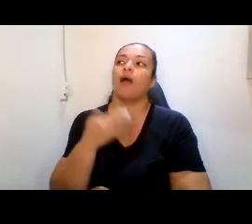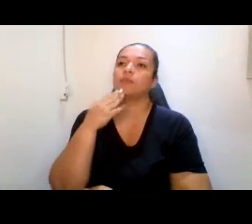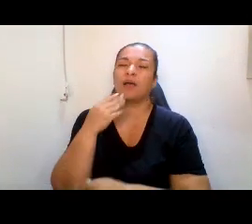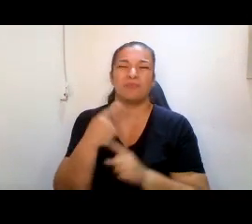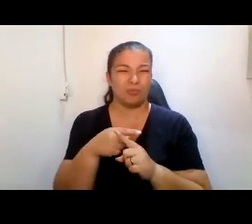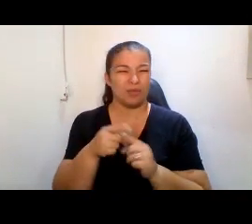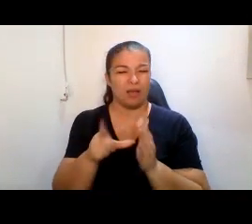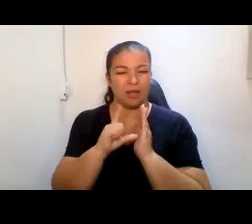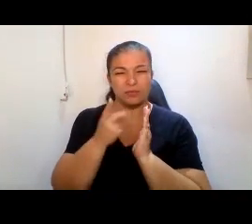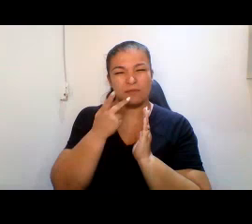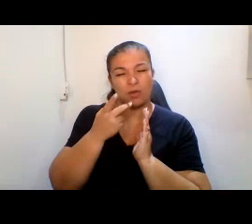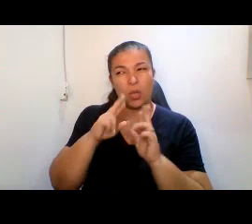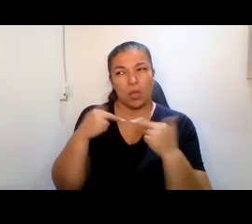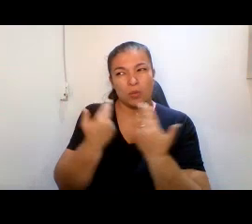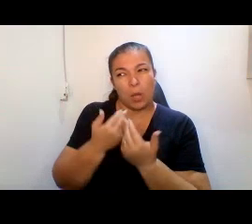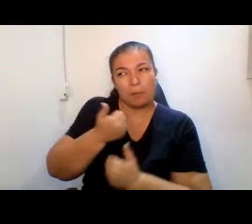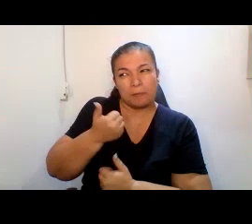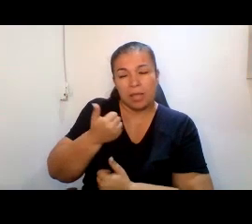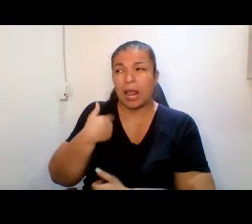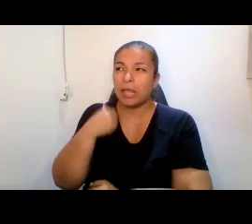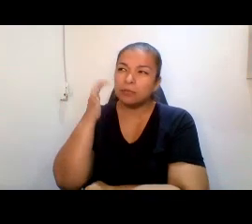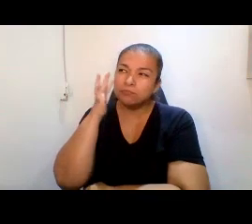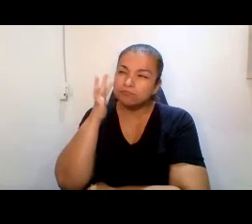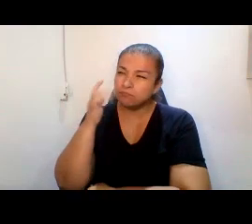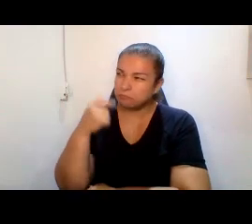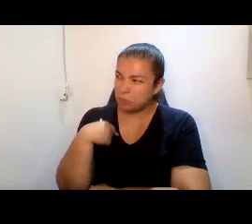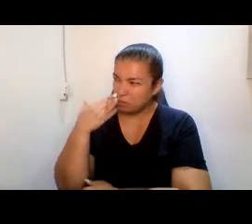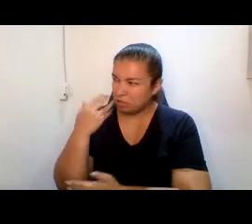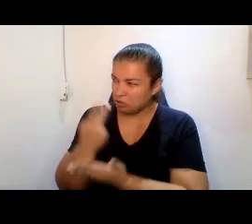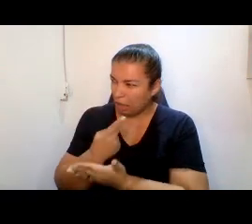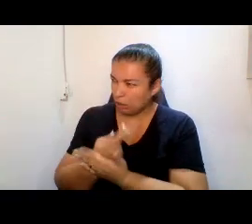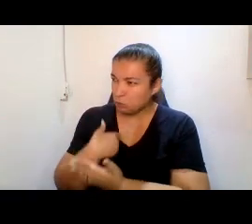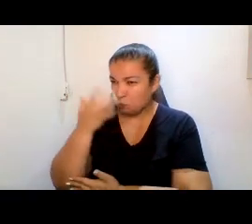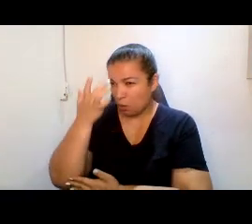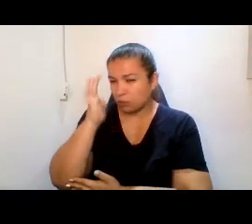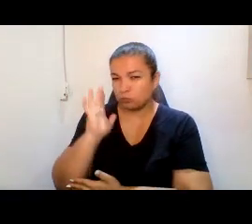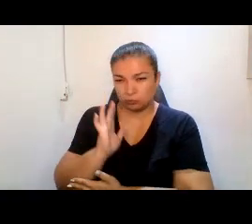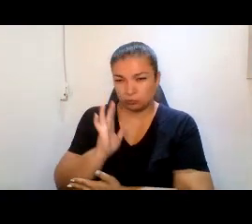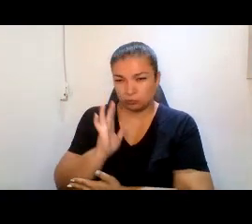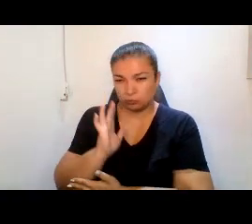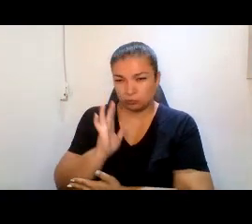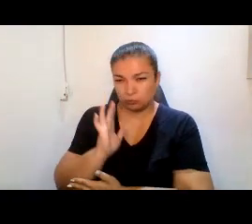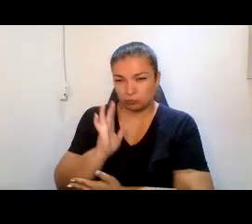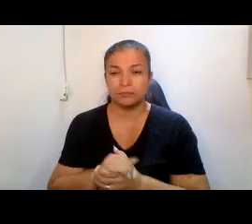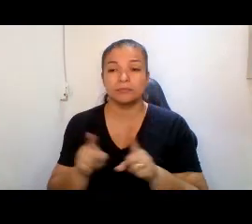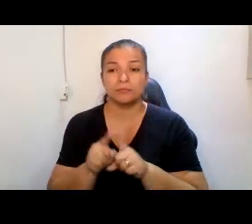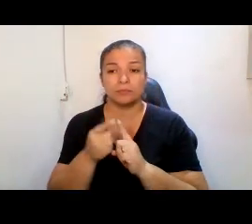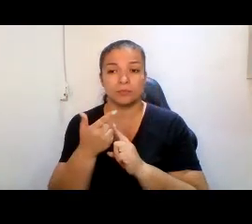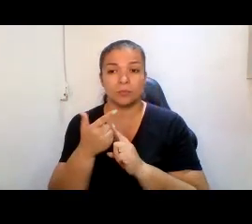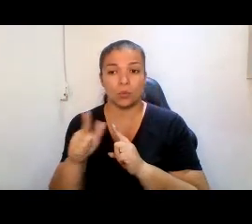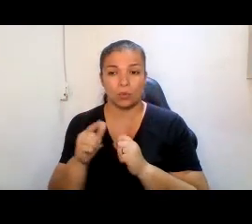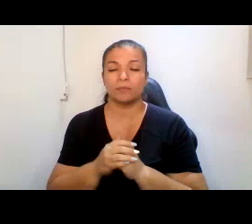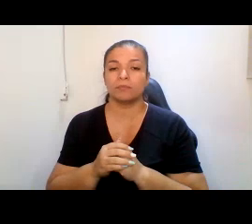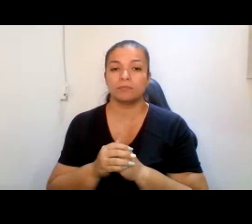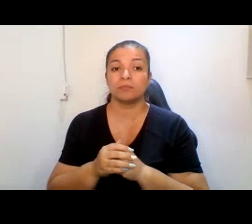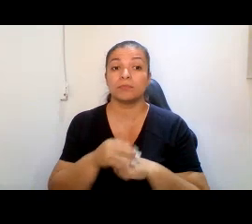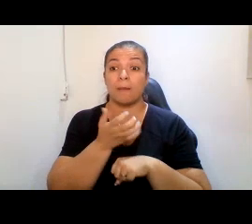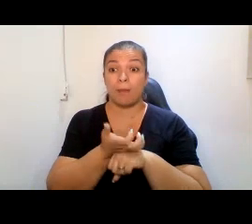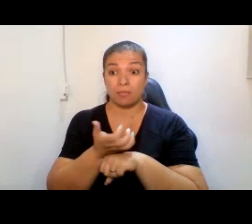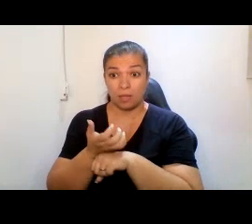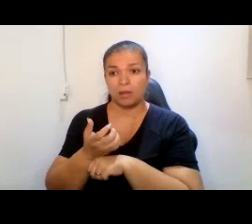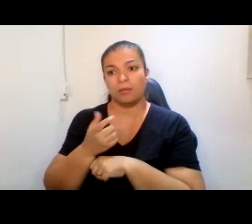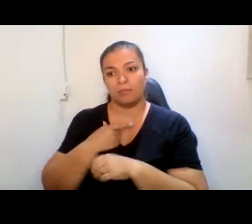primeira reunião e aí eu fiquei assim, gente, acho que eu entendi errado. Outra coisa, essas matérias que estão com essas aulas já previstas, elas ainda vão entrar no Moodle,